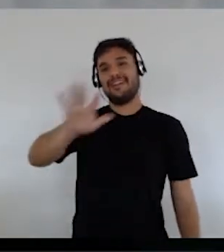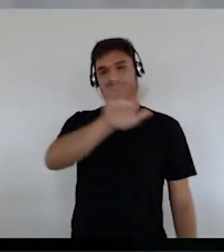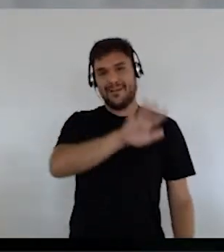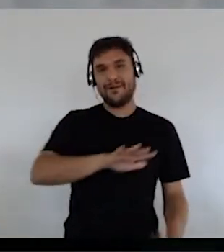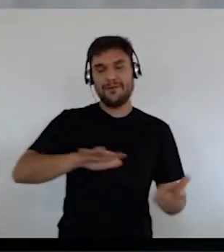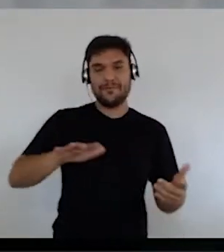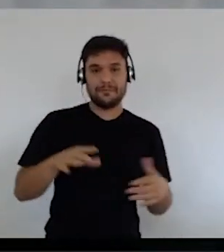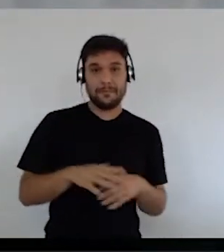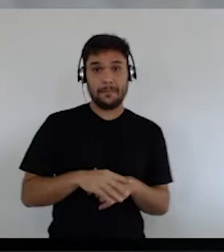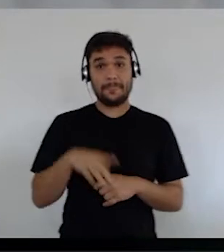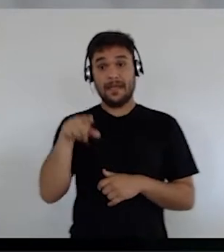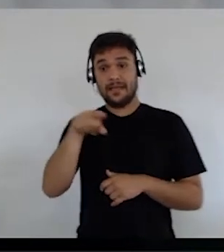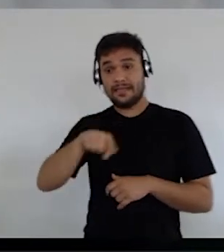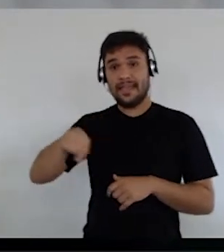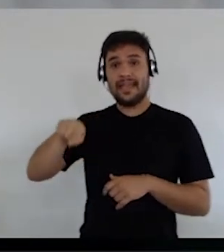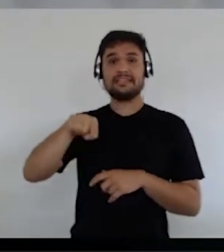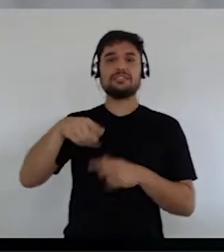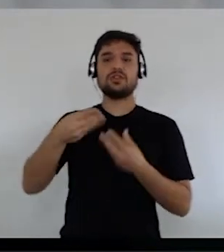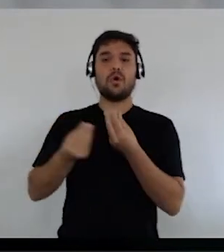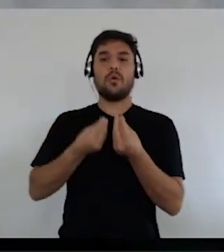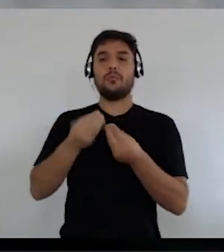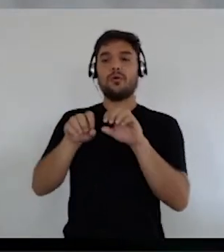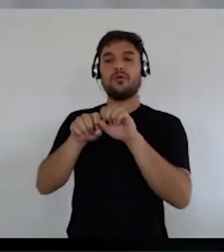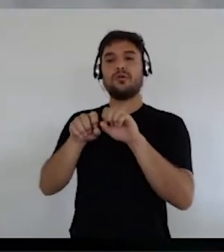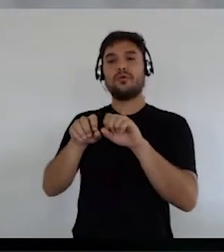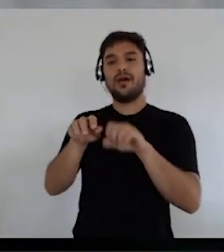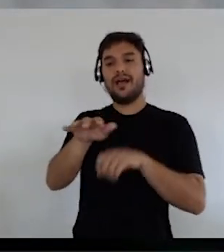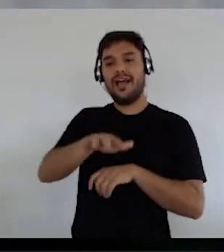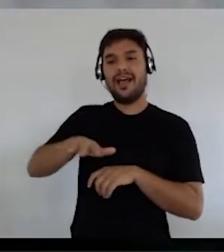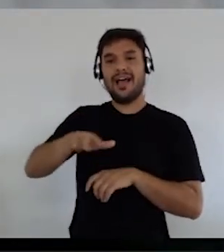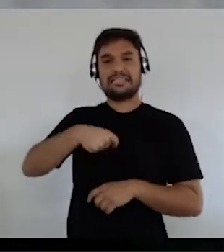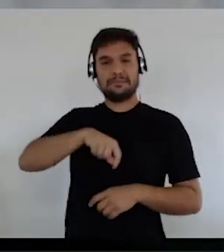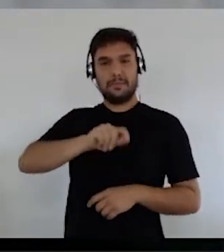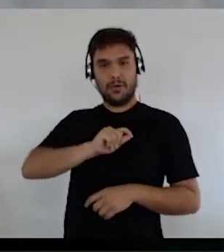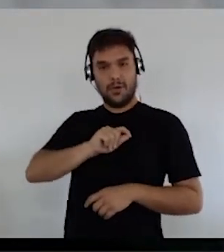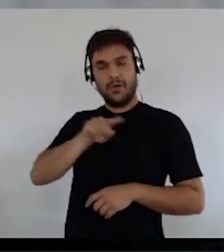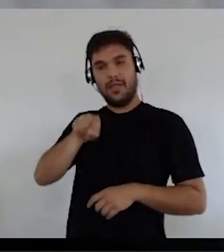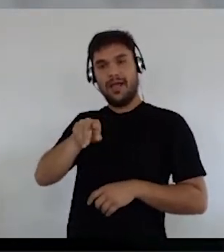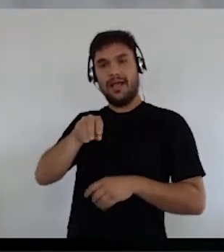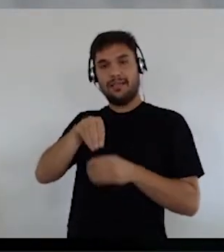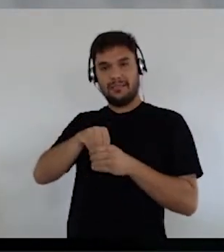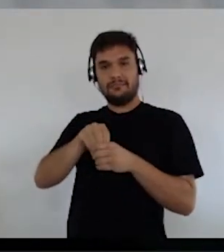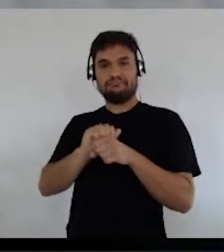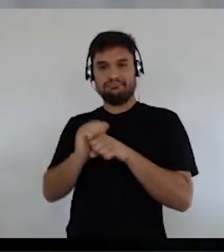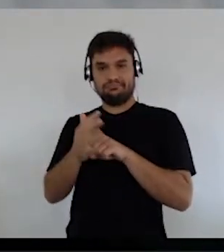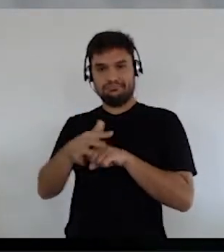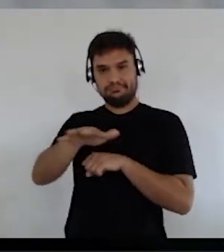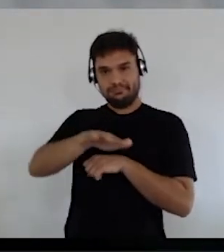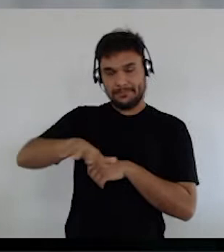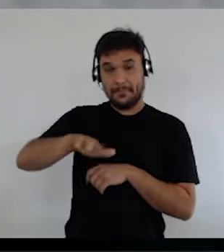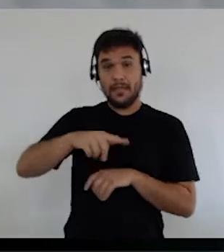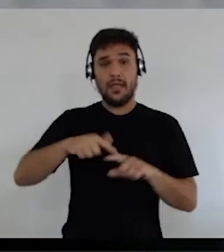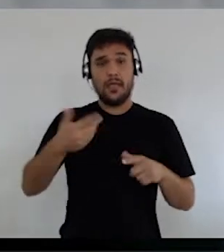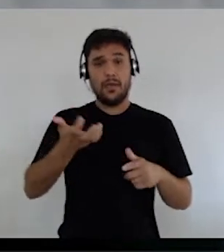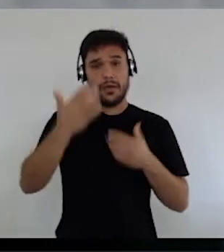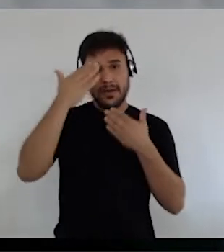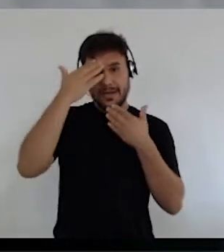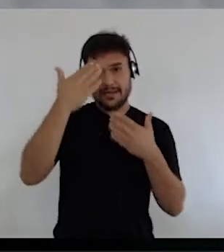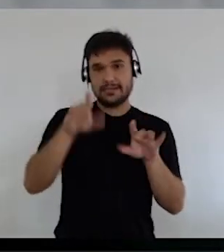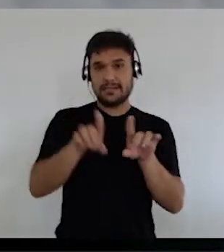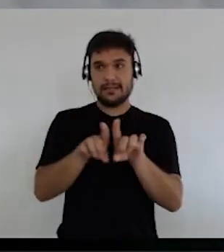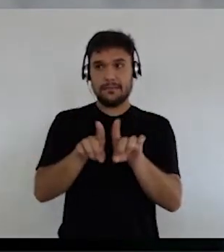disse, do sistema processual espanhol pós-pandemia, né? Quero também agradecer